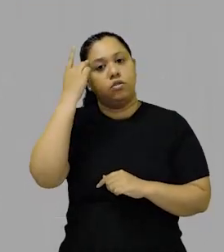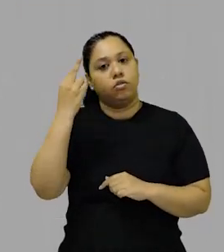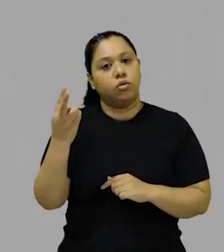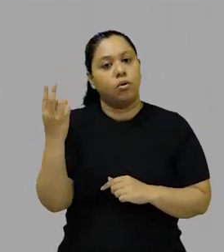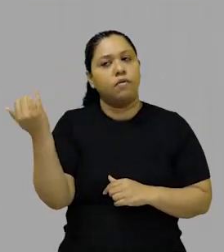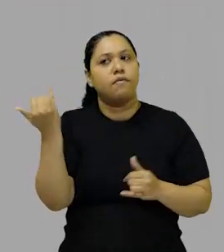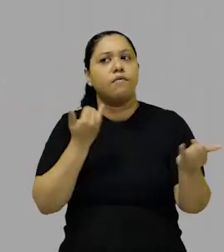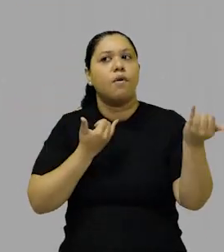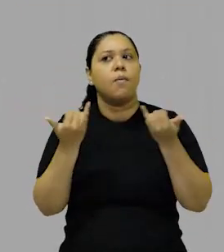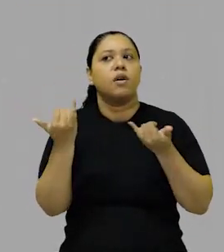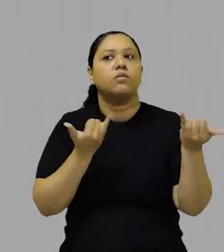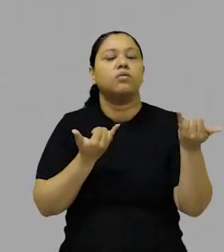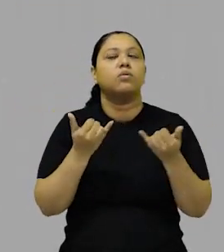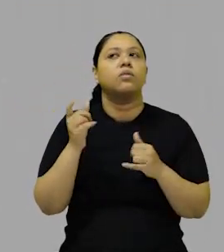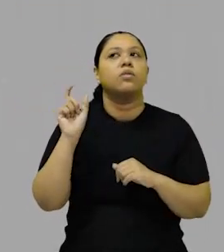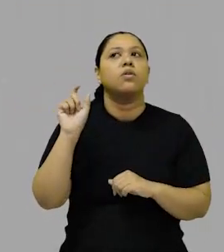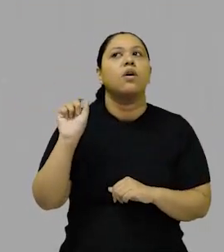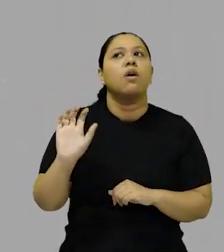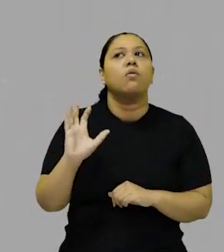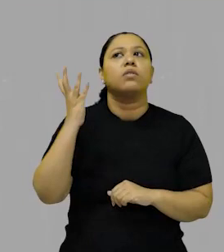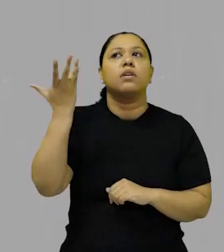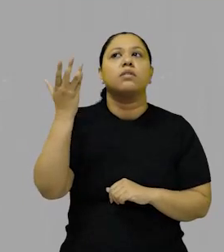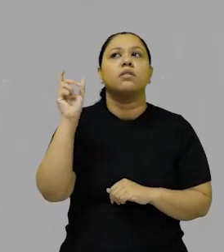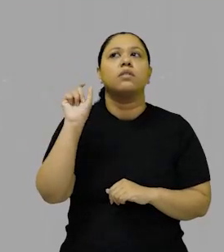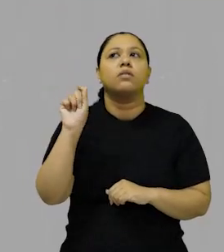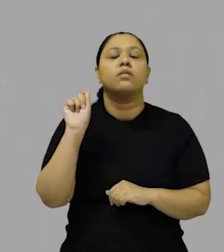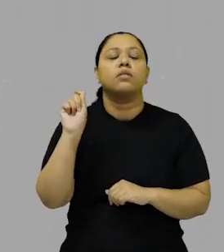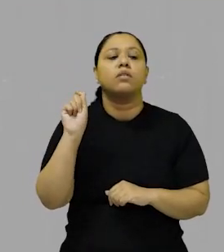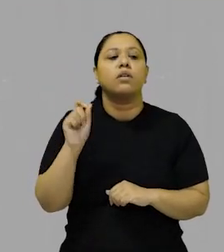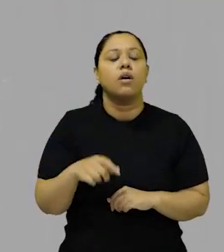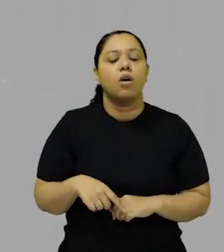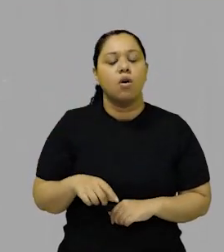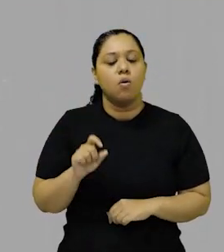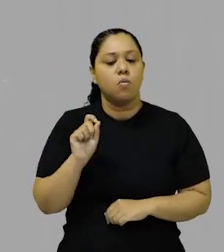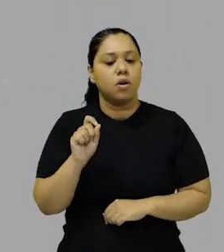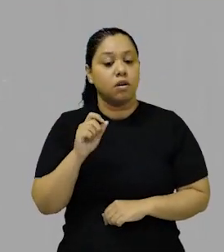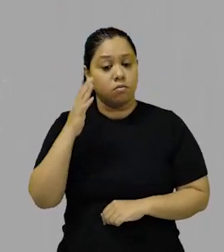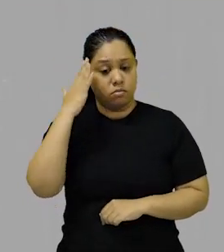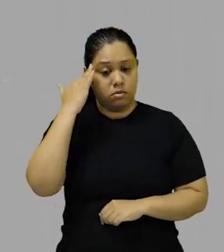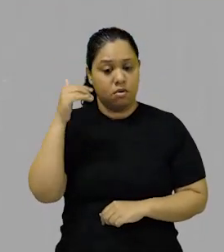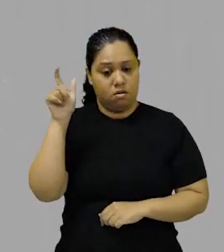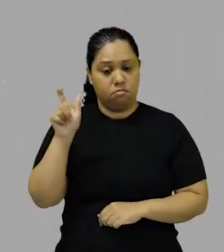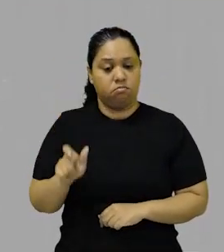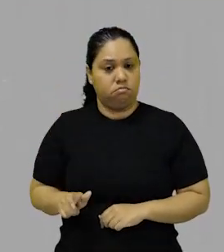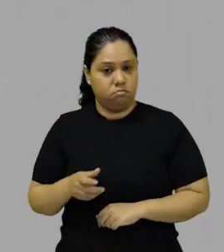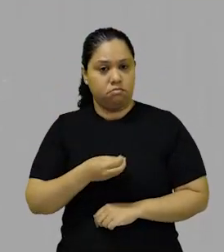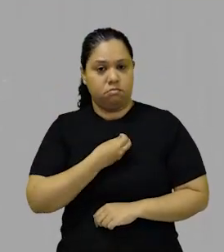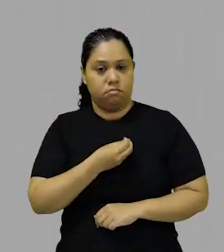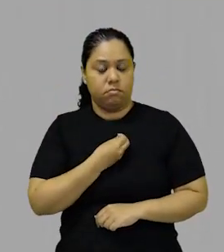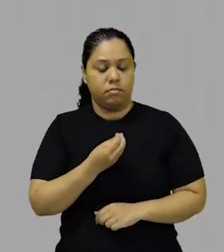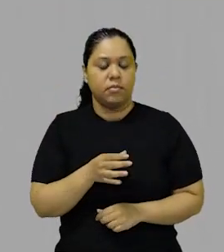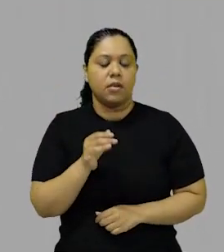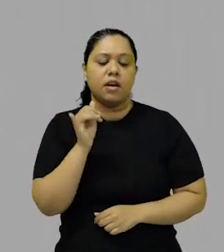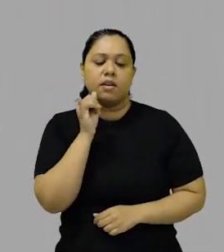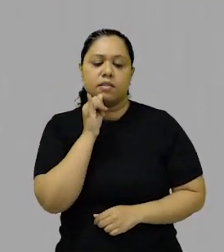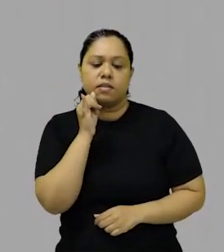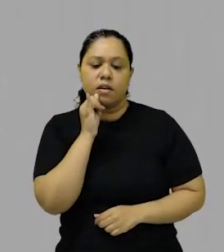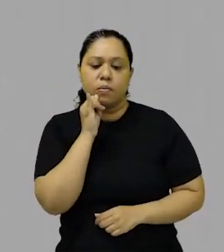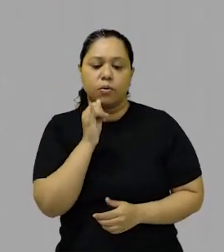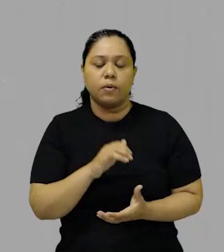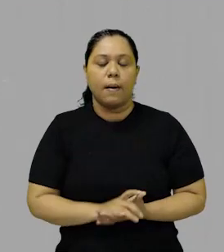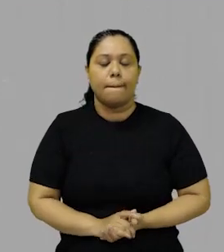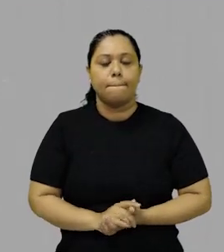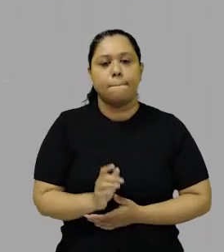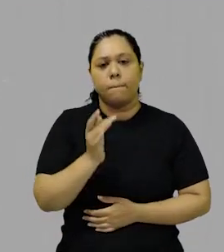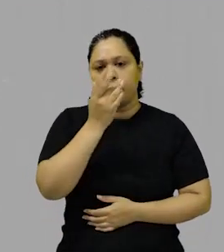que estava acontecendo. Quem é essa pessoa? O que eu sei da vida dessa pessoa? Por exemplo, é uma pessoa que passou por